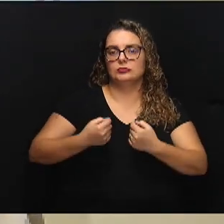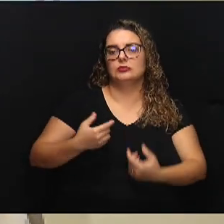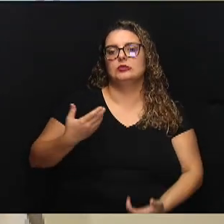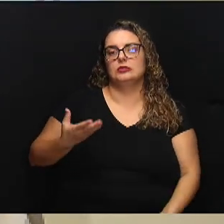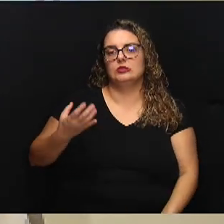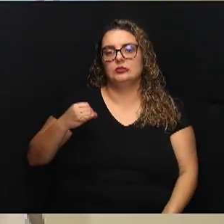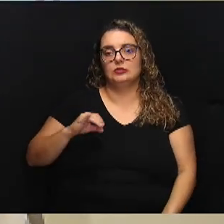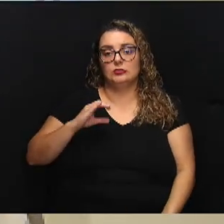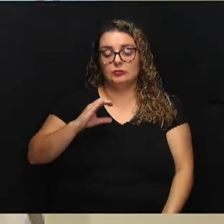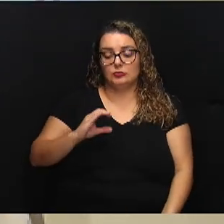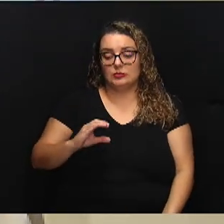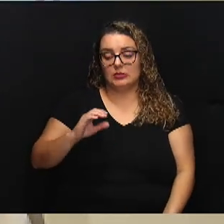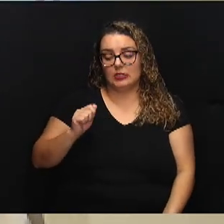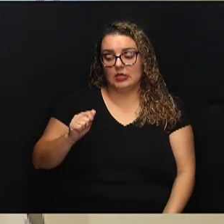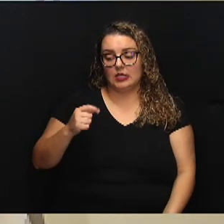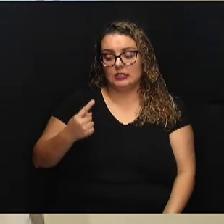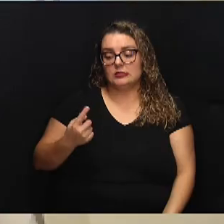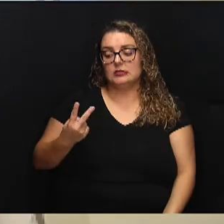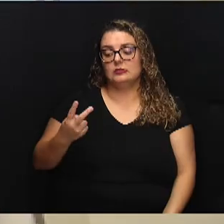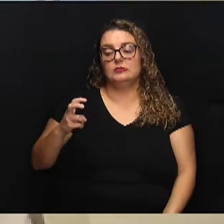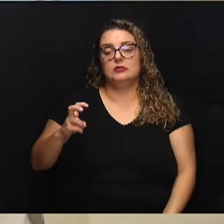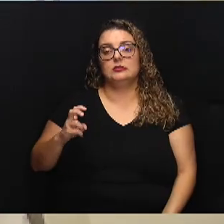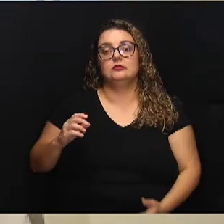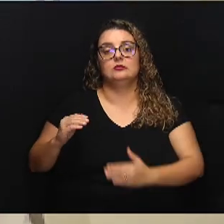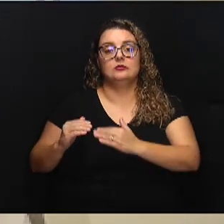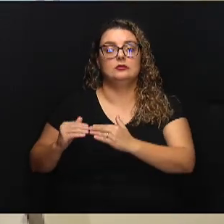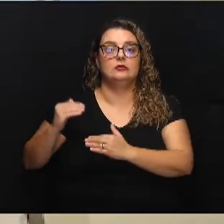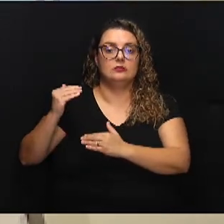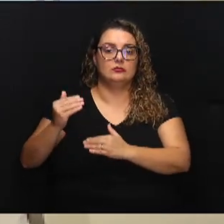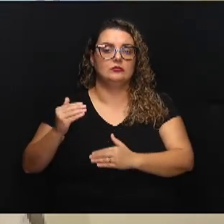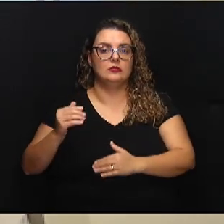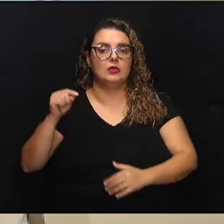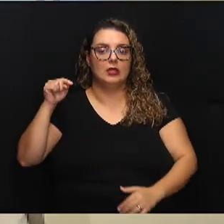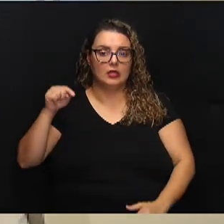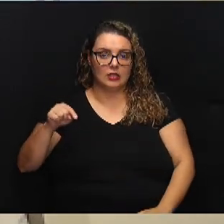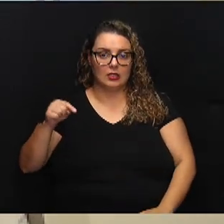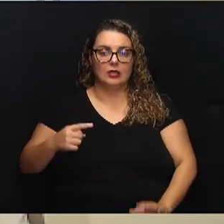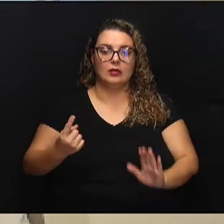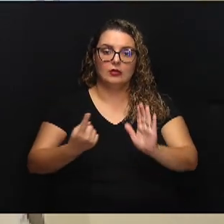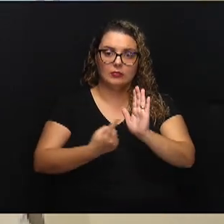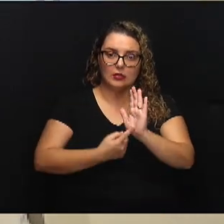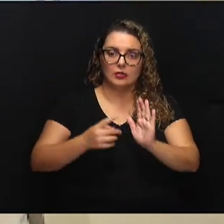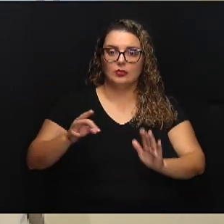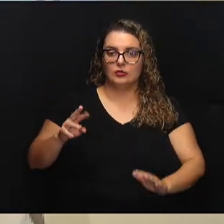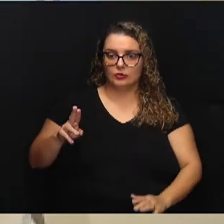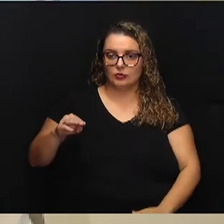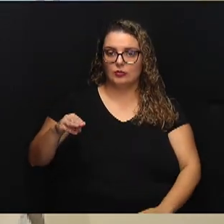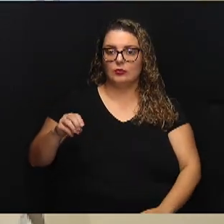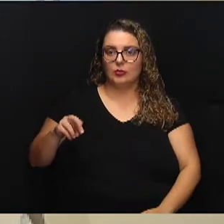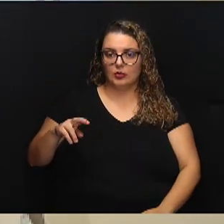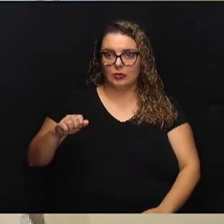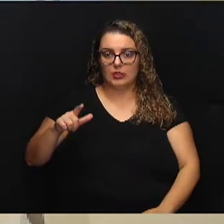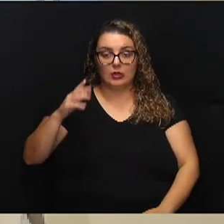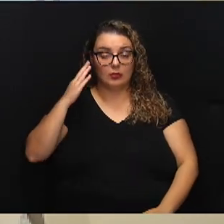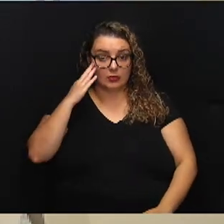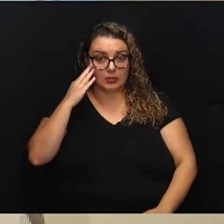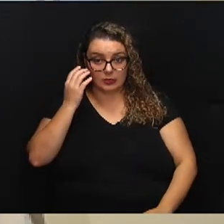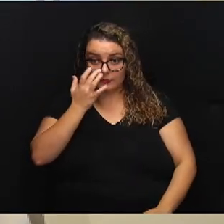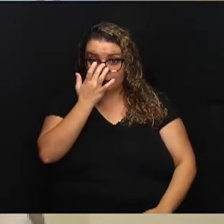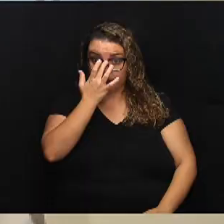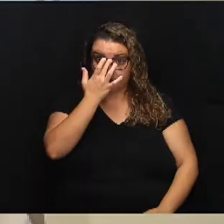o CA-125 estiver aumentado, eu considero ele um marcador tumoral, entendeu? Agora,